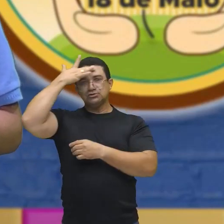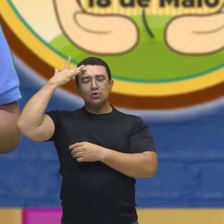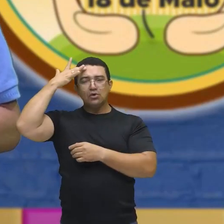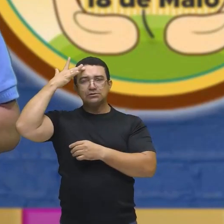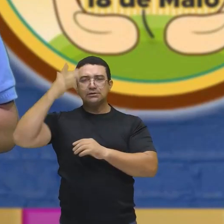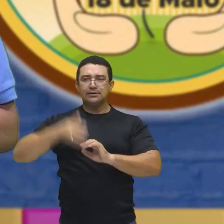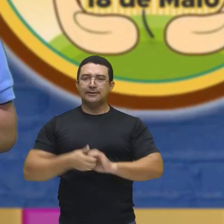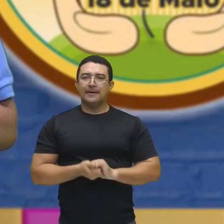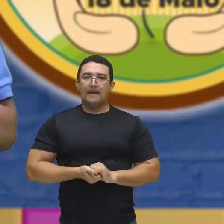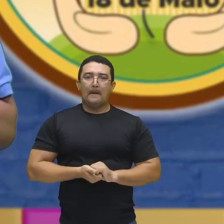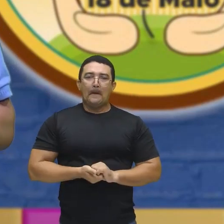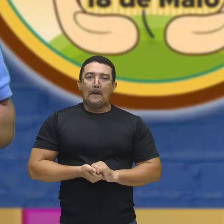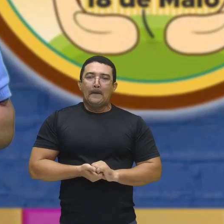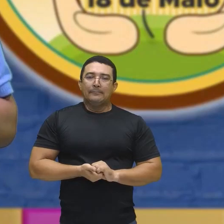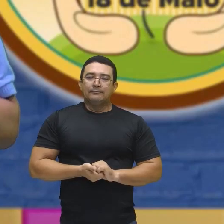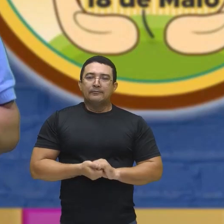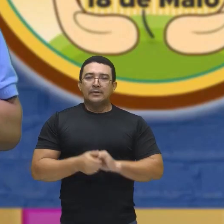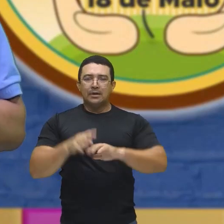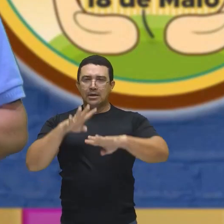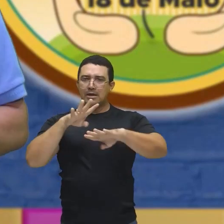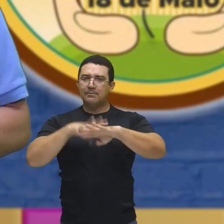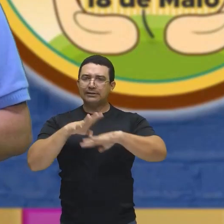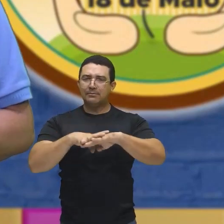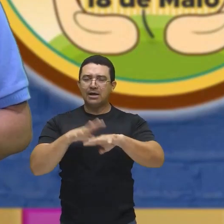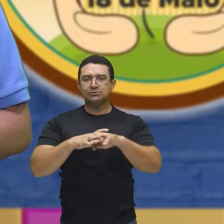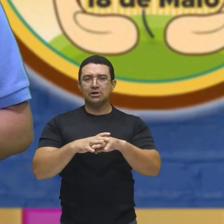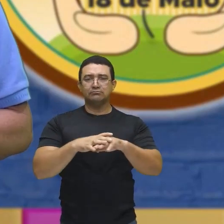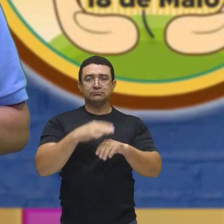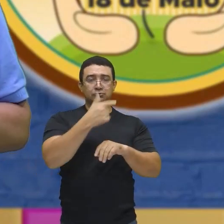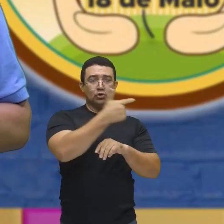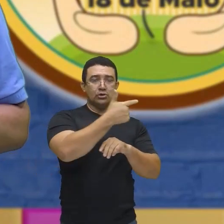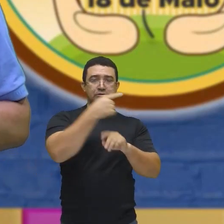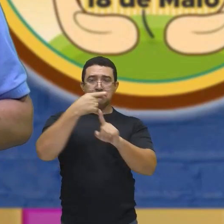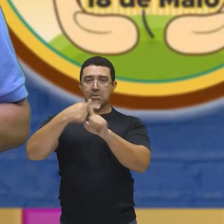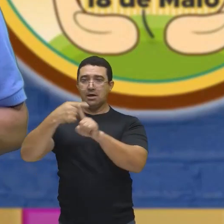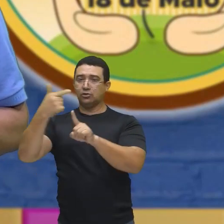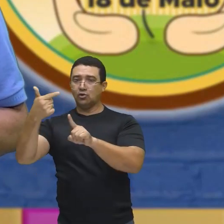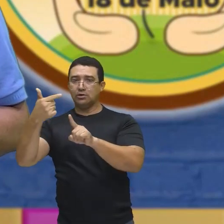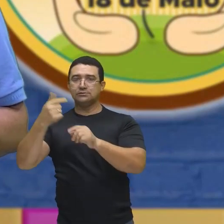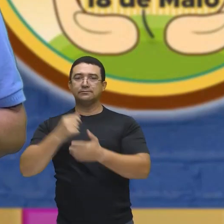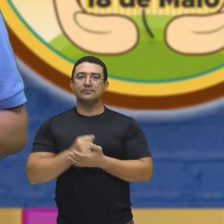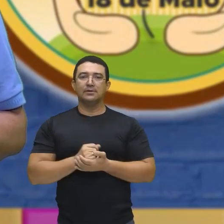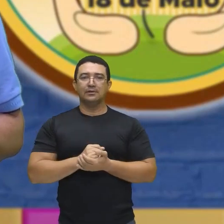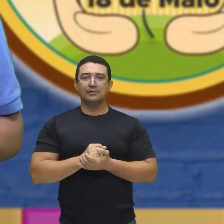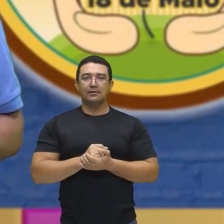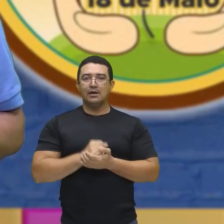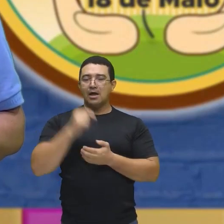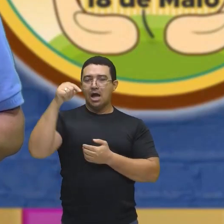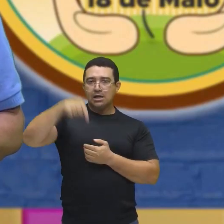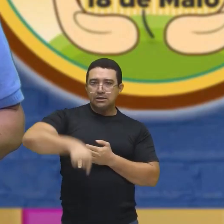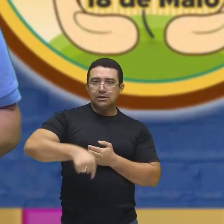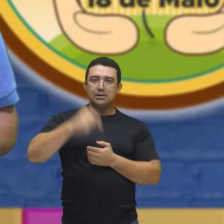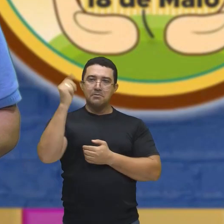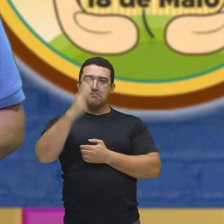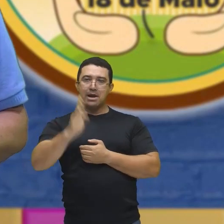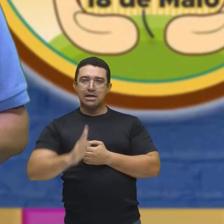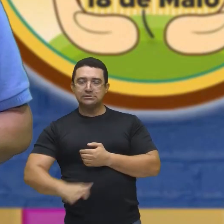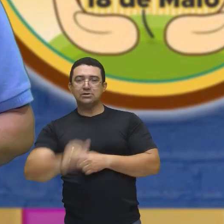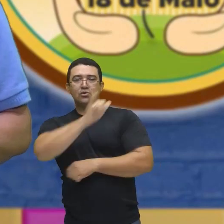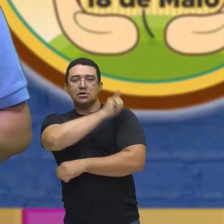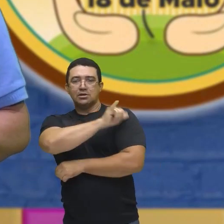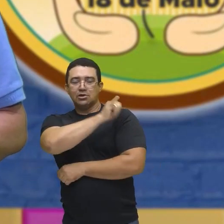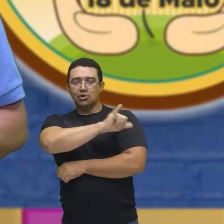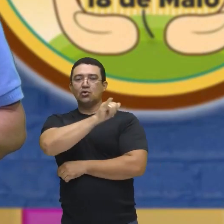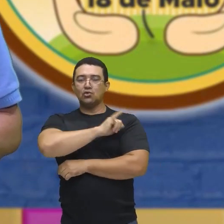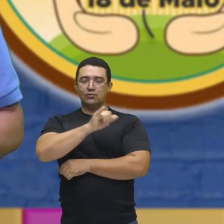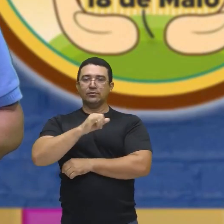certo? A matemática, quando eu digo 2 mais 2, aqui, lá na China, no Rio de Janeiro,